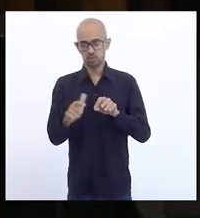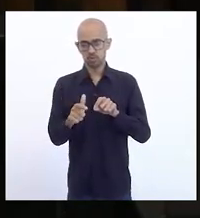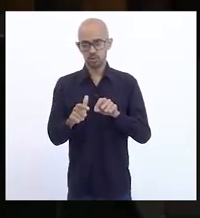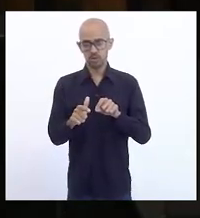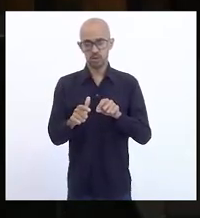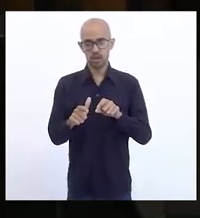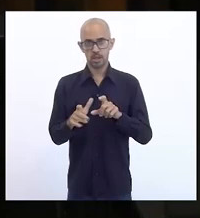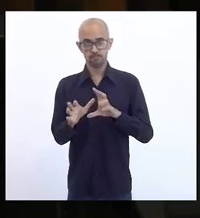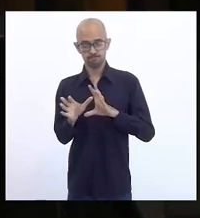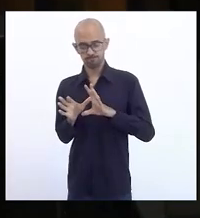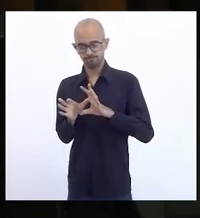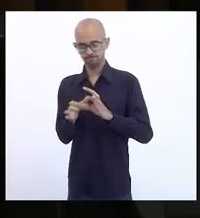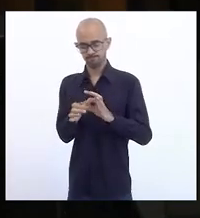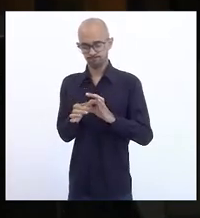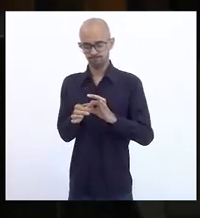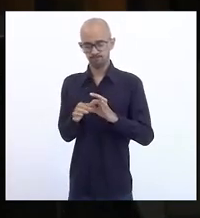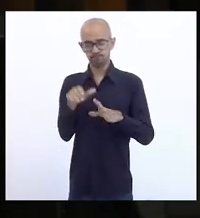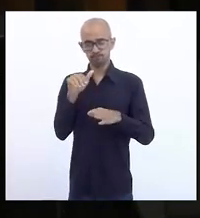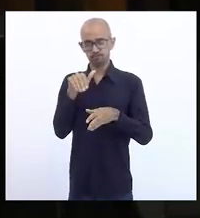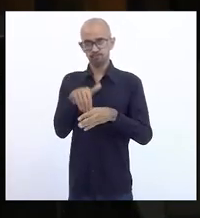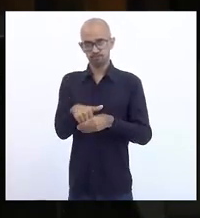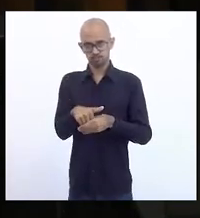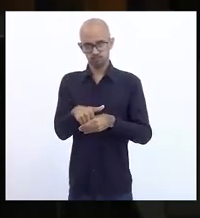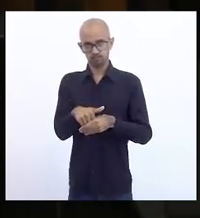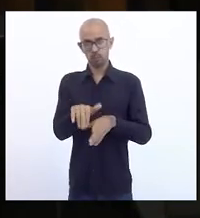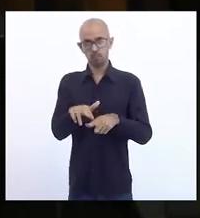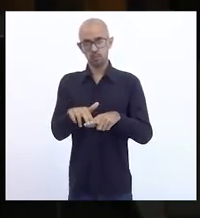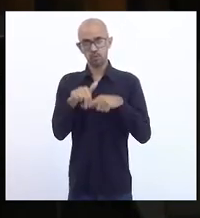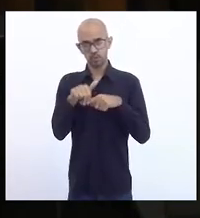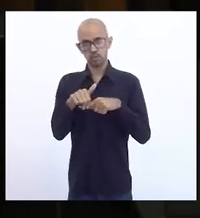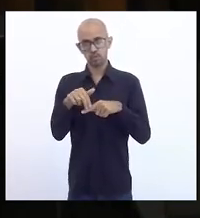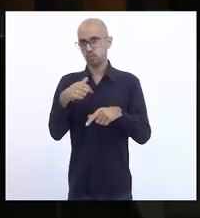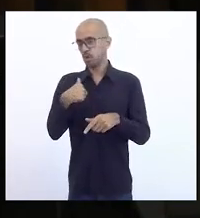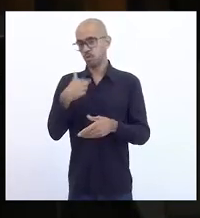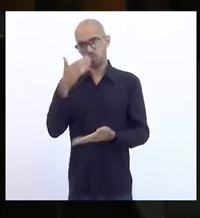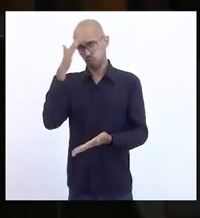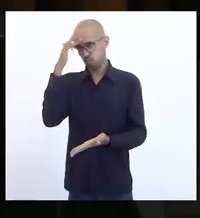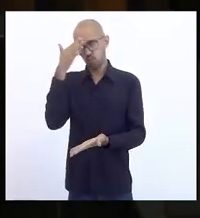eleitoral, custa-me crer, é